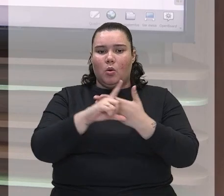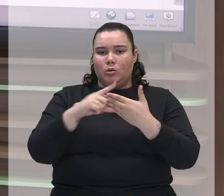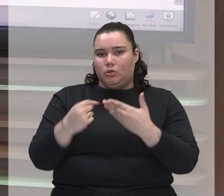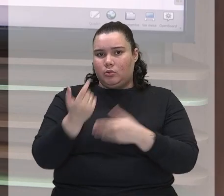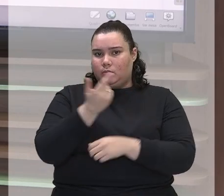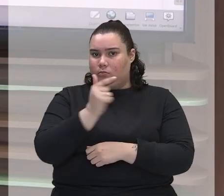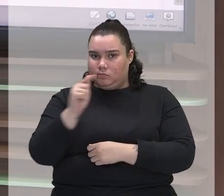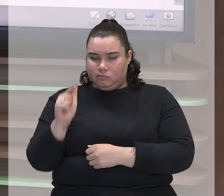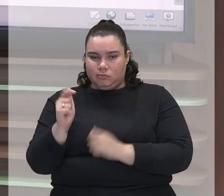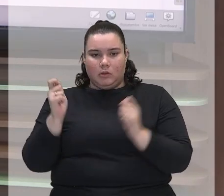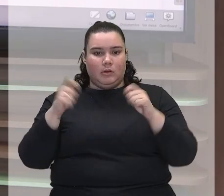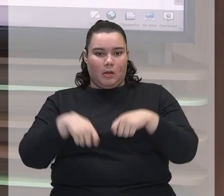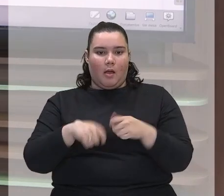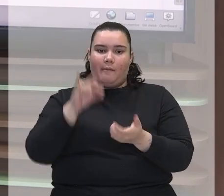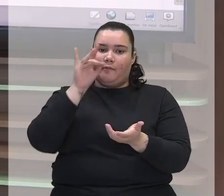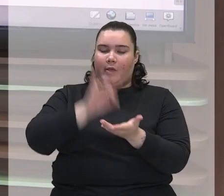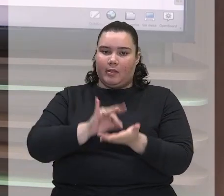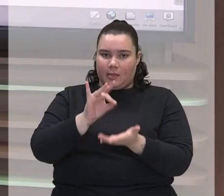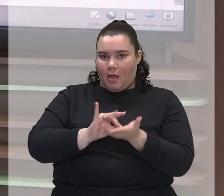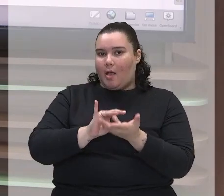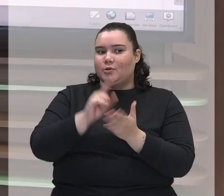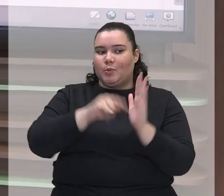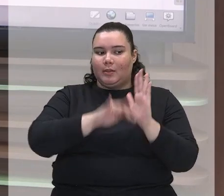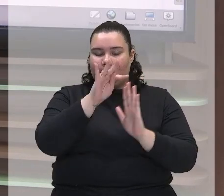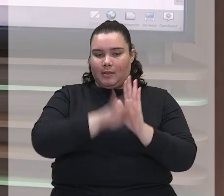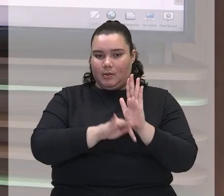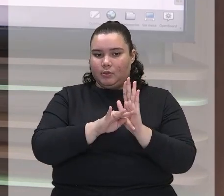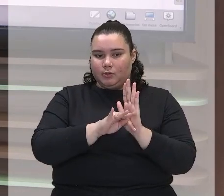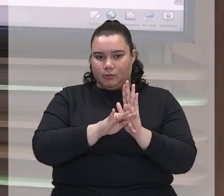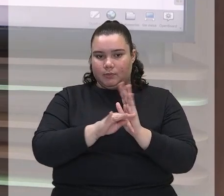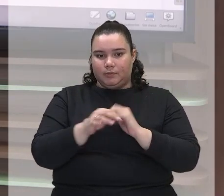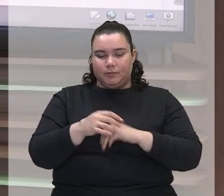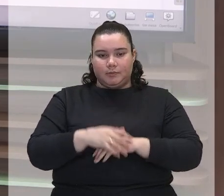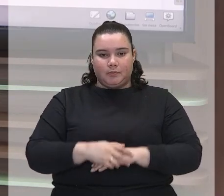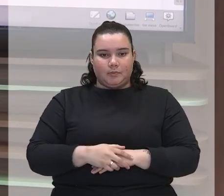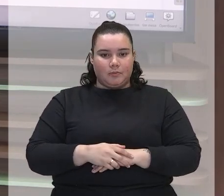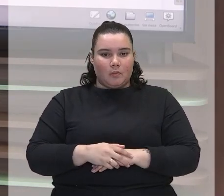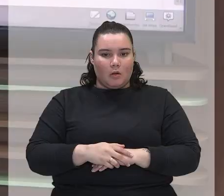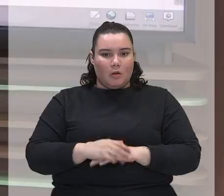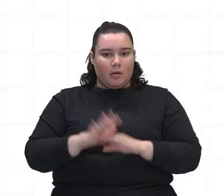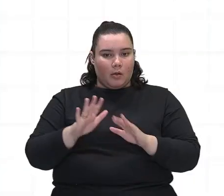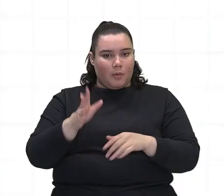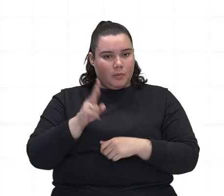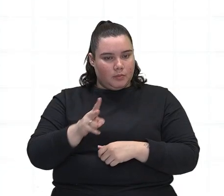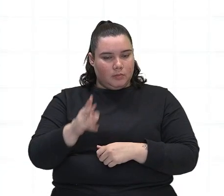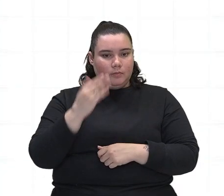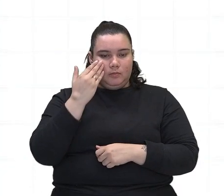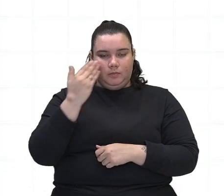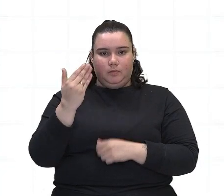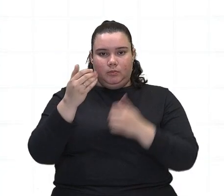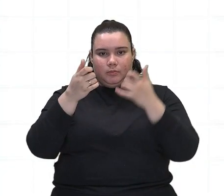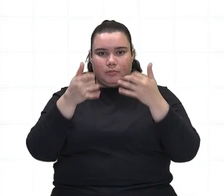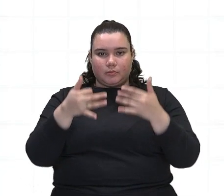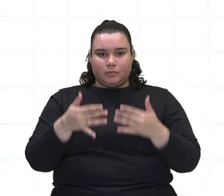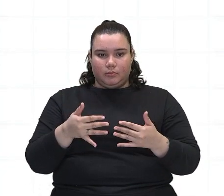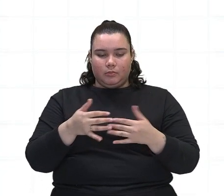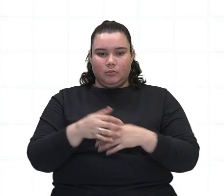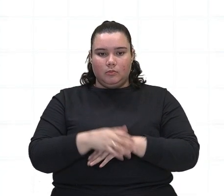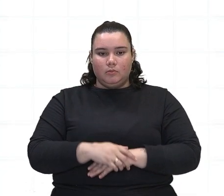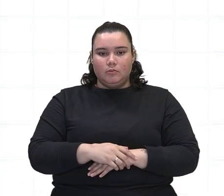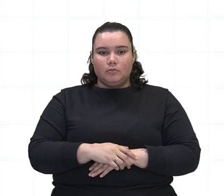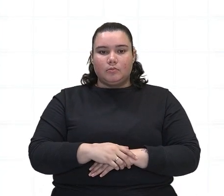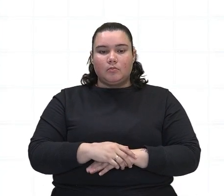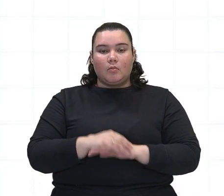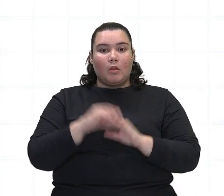dar veracidade e credibilidade ao meu texto. Vamos continuar entendendo essa tipologia textual. Então,